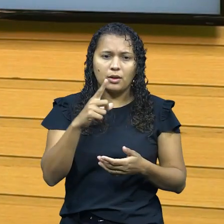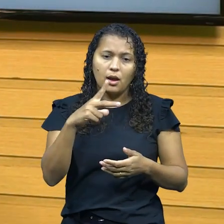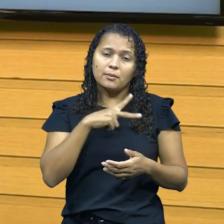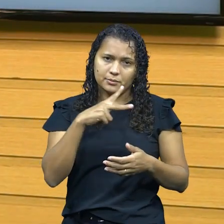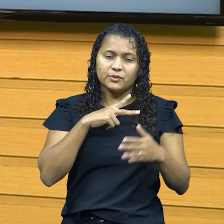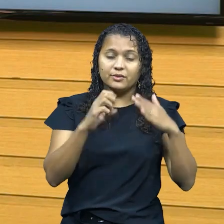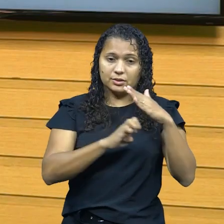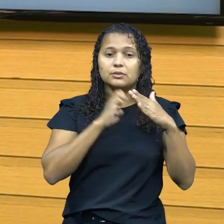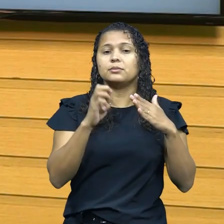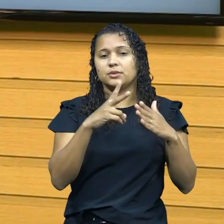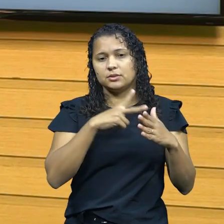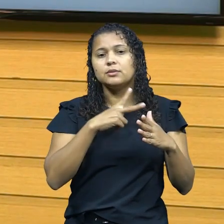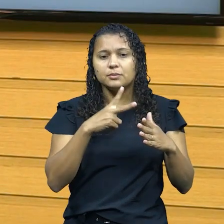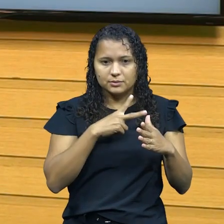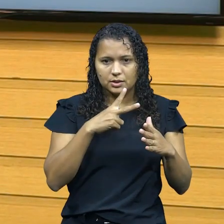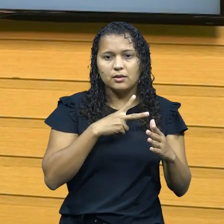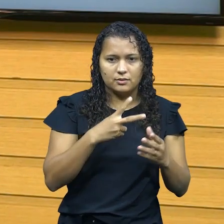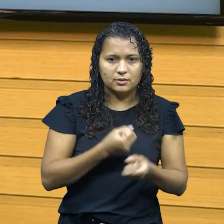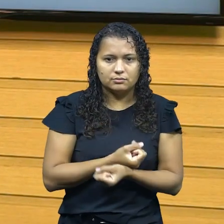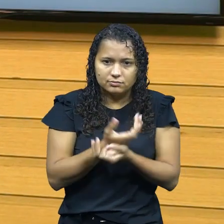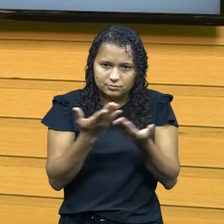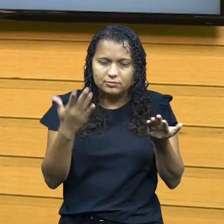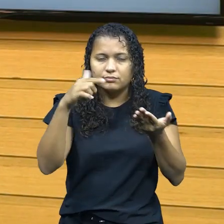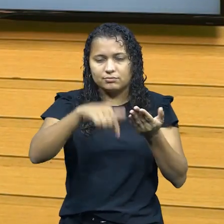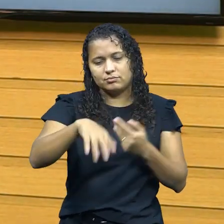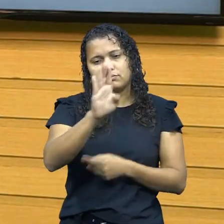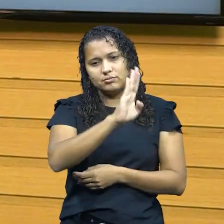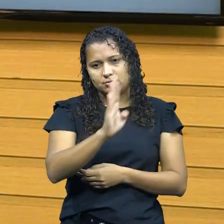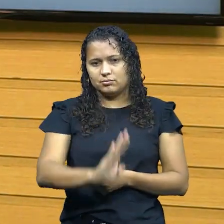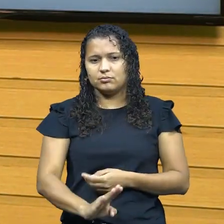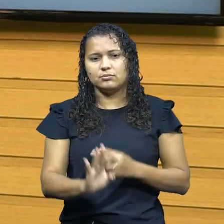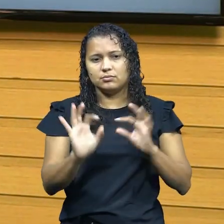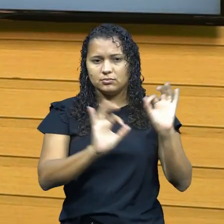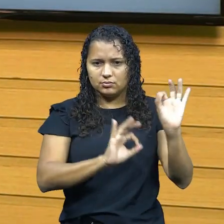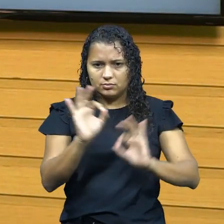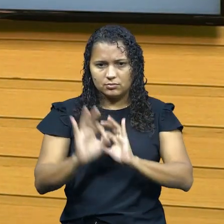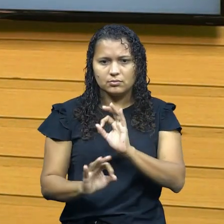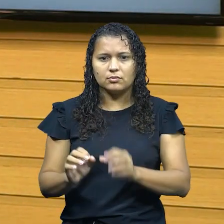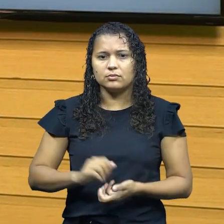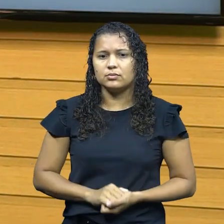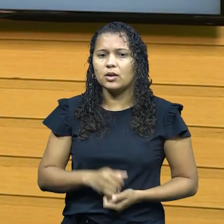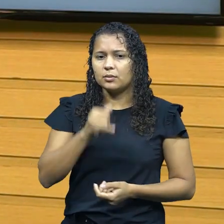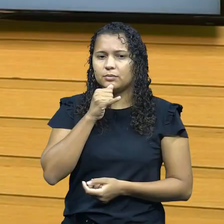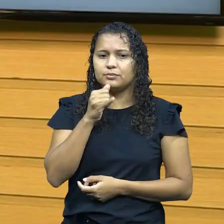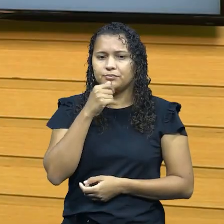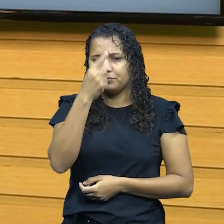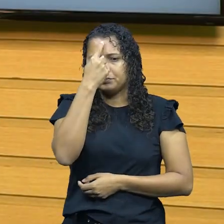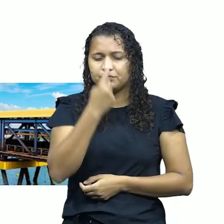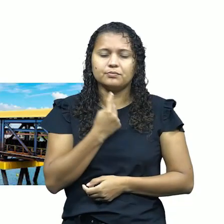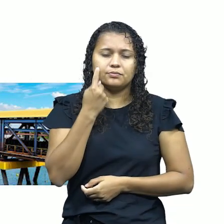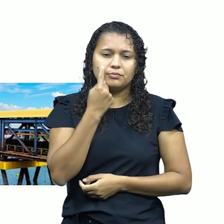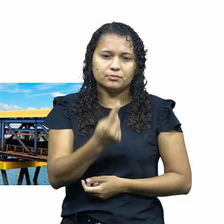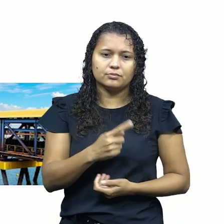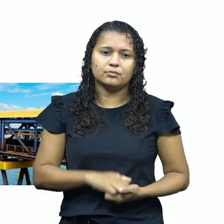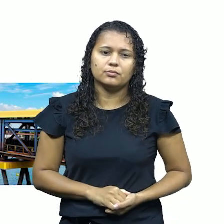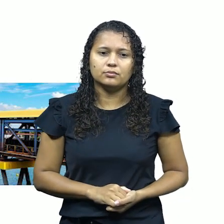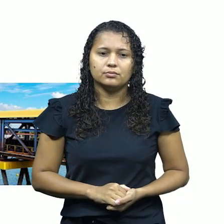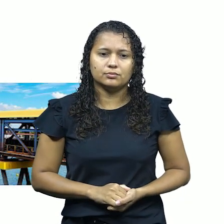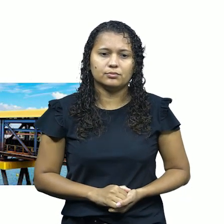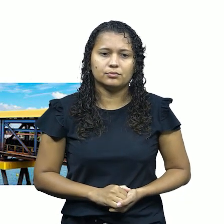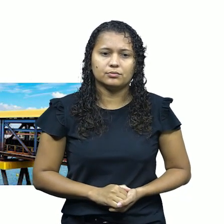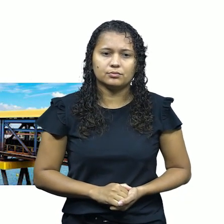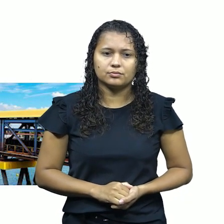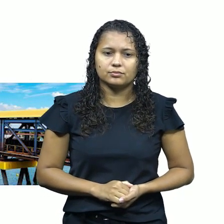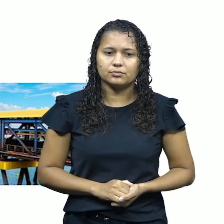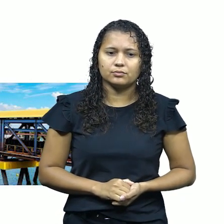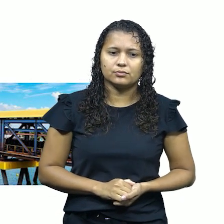que proporcionam esses produtos para que se faça toda a locomoção de mercadorias. Eu trouxe